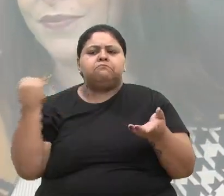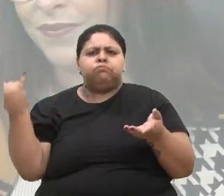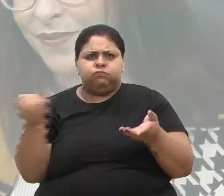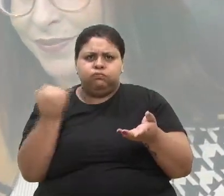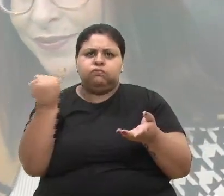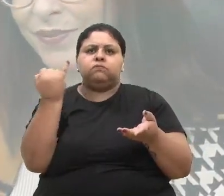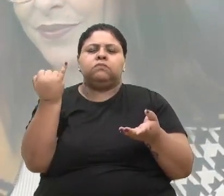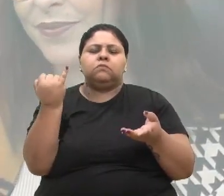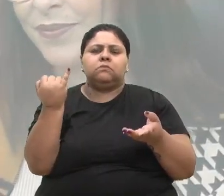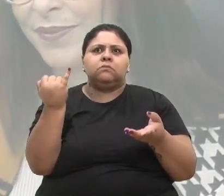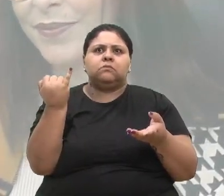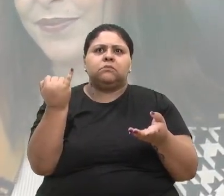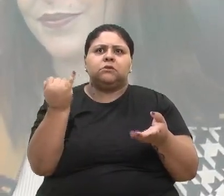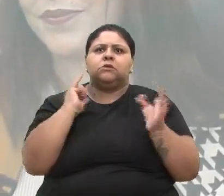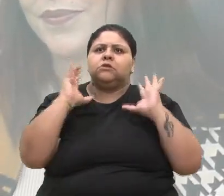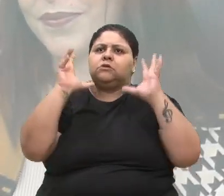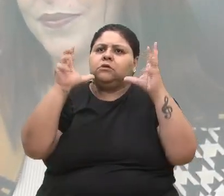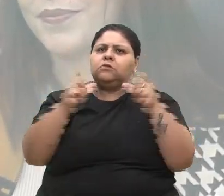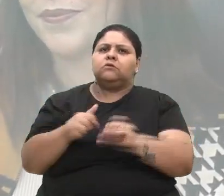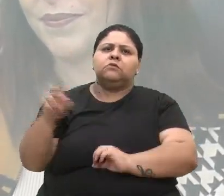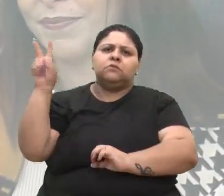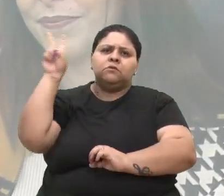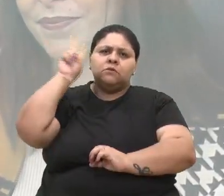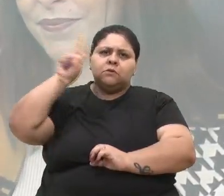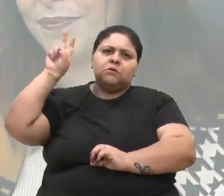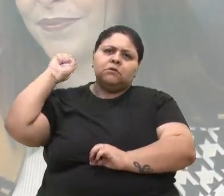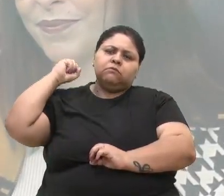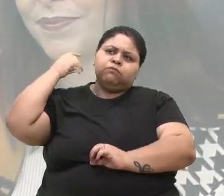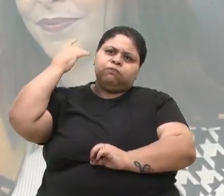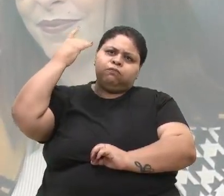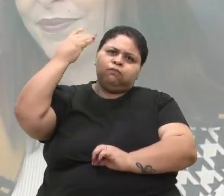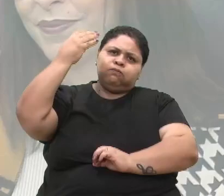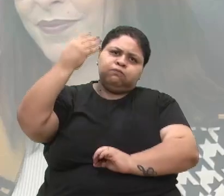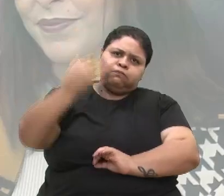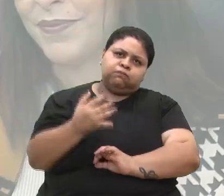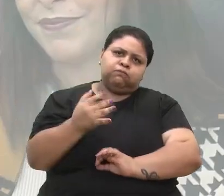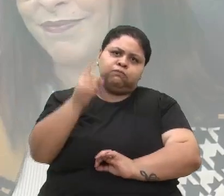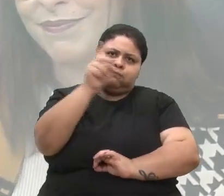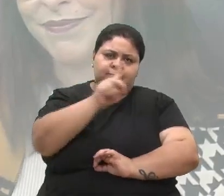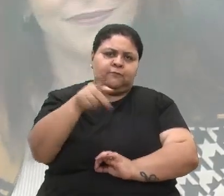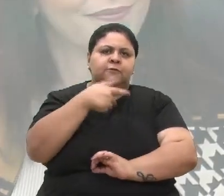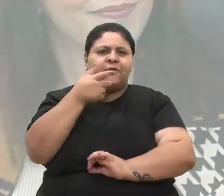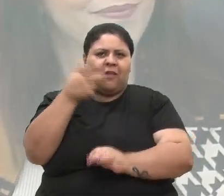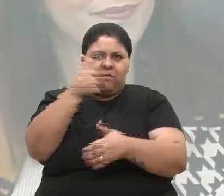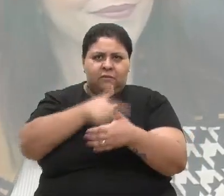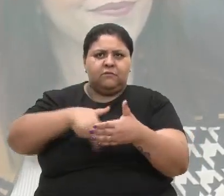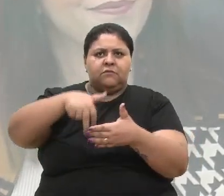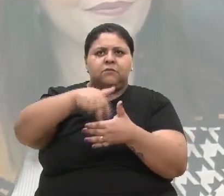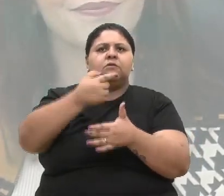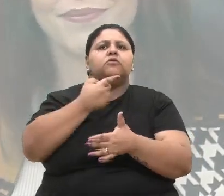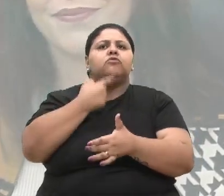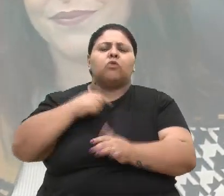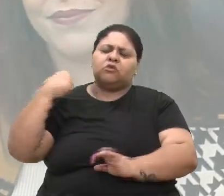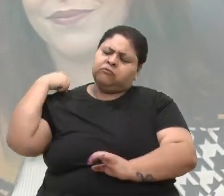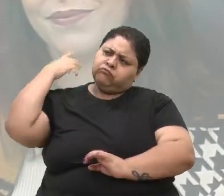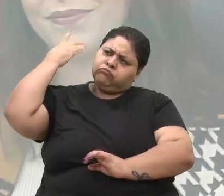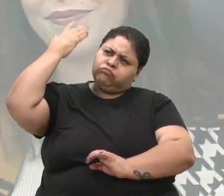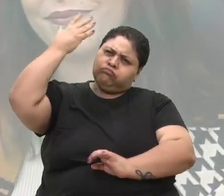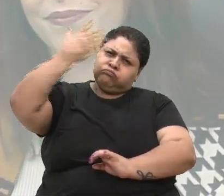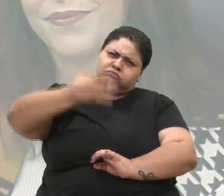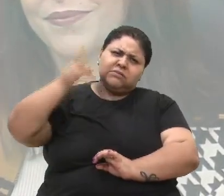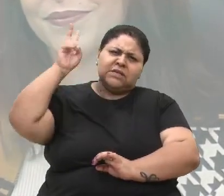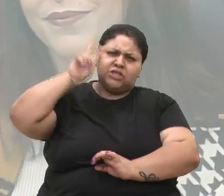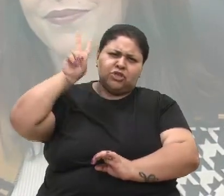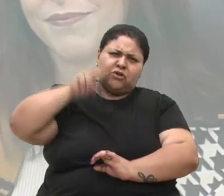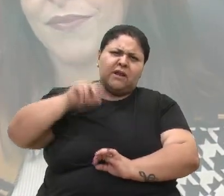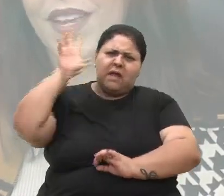importante para toda essa questão histórica que a prof. Terciane trouxe aqui na tribuna, e eu gosto muito desse resgate histórico. A gente tem que aprender